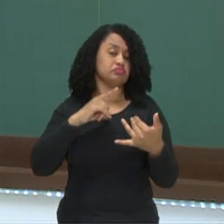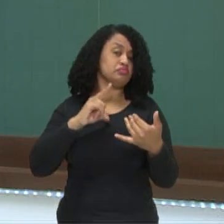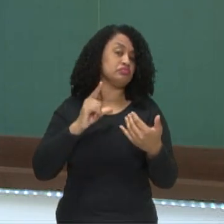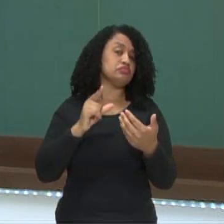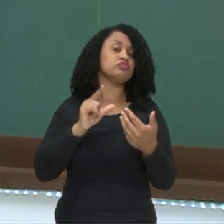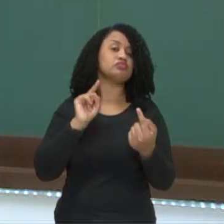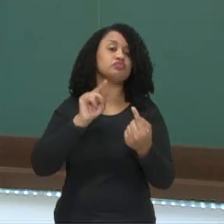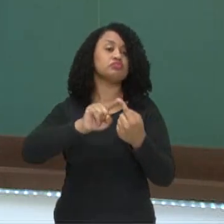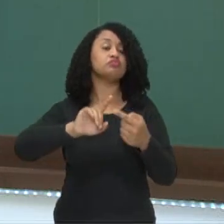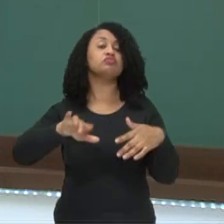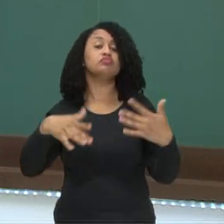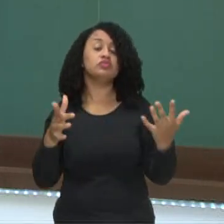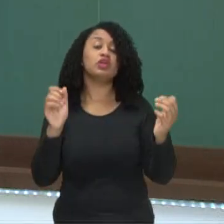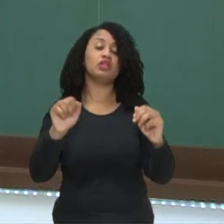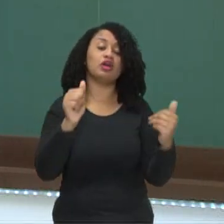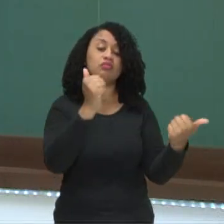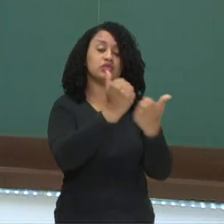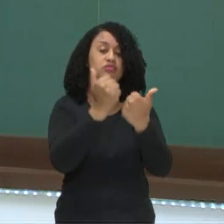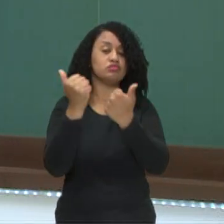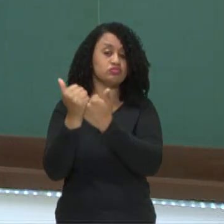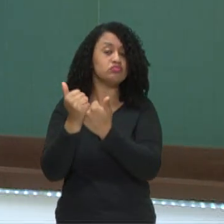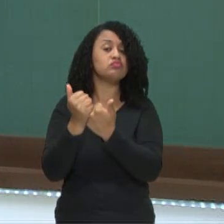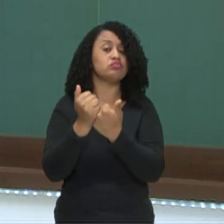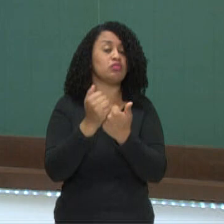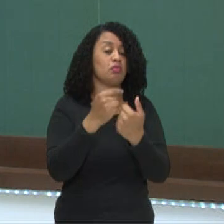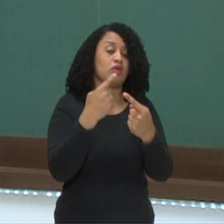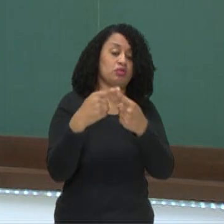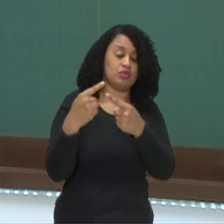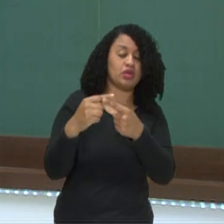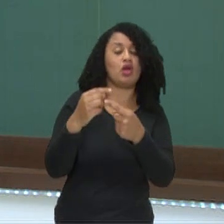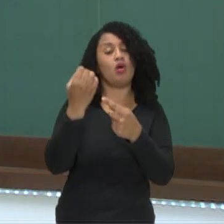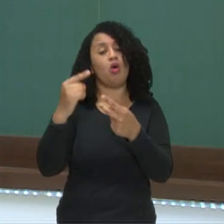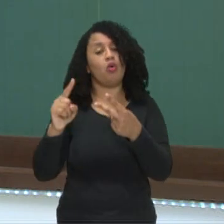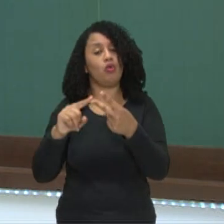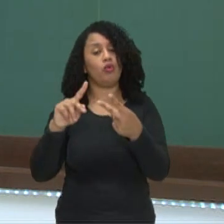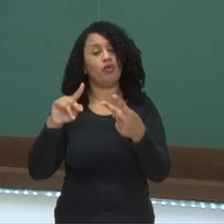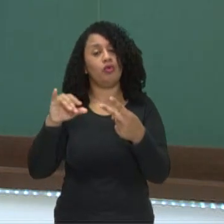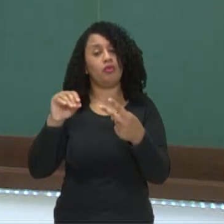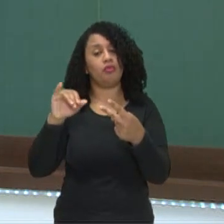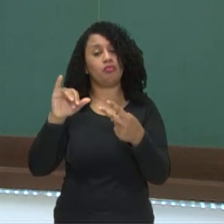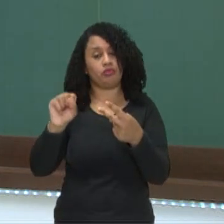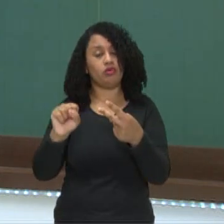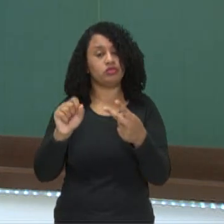explicativas. Então, podemos substituir tanto pelo porquê, tanto pelo pois.